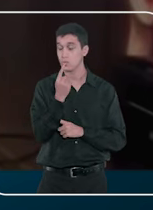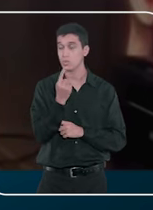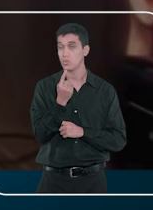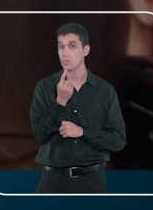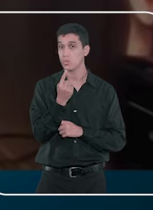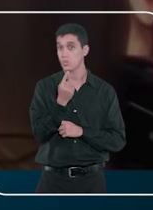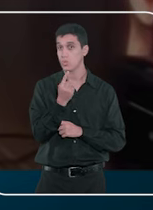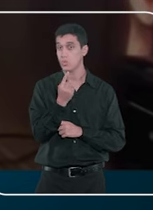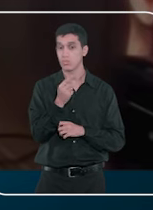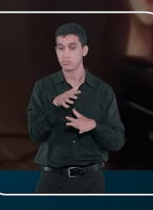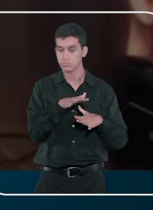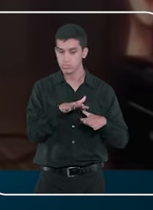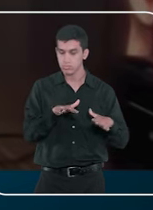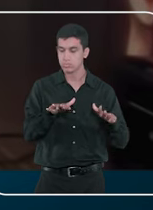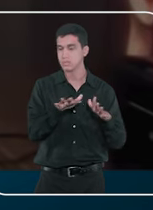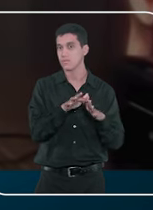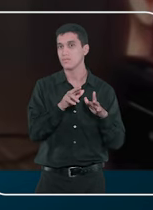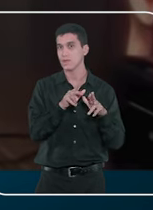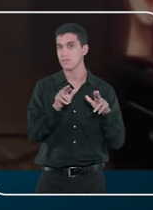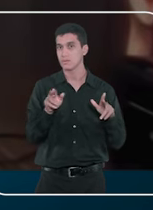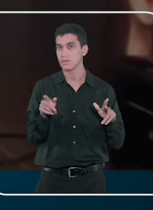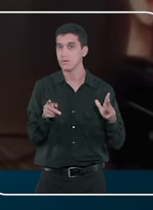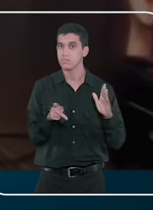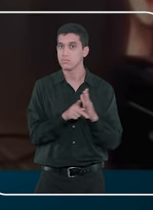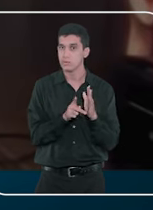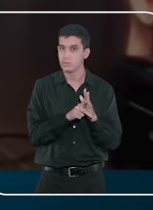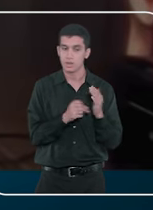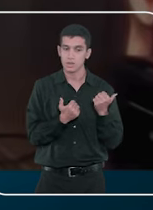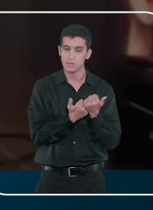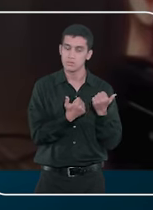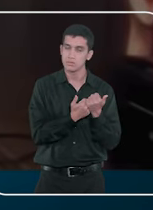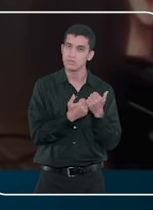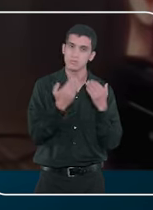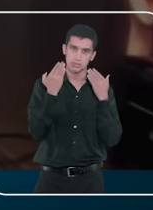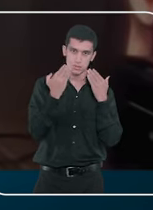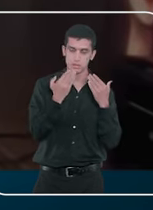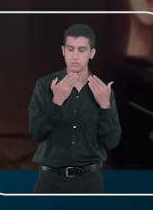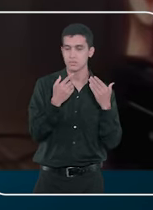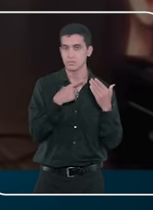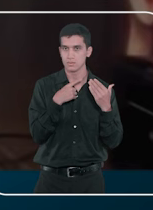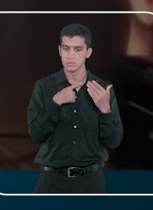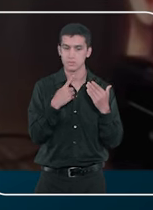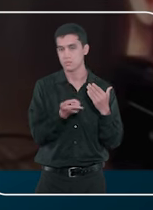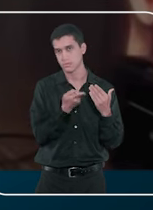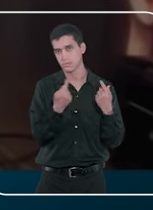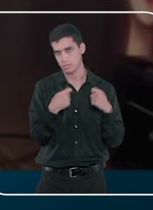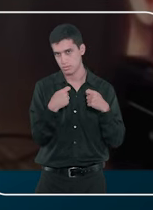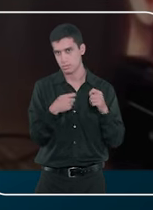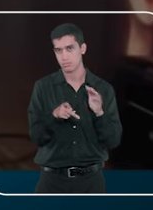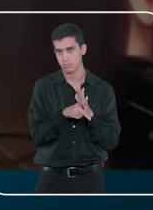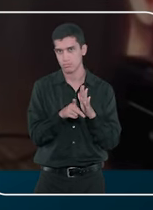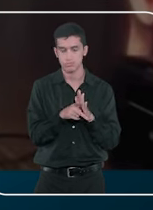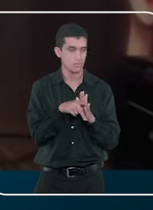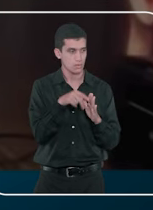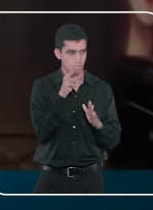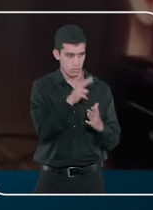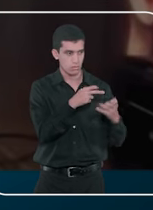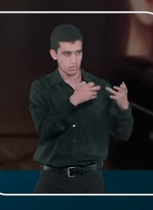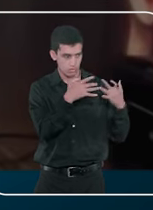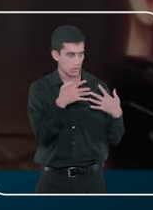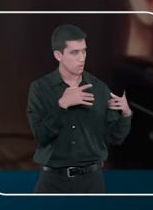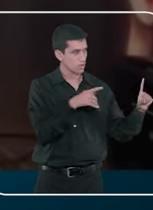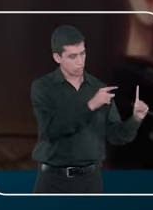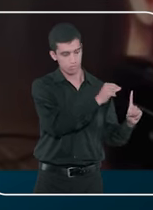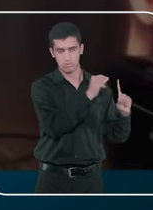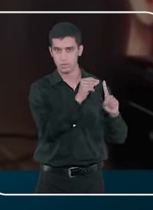um manancial de suporte probatório que se faça necessário para atribuir a responsabilização